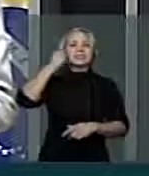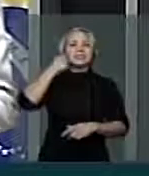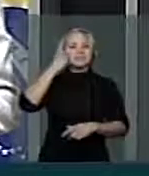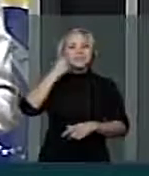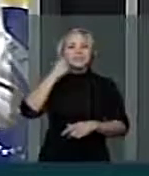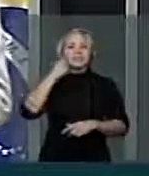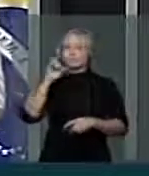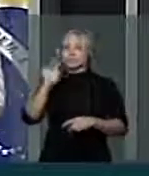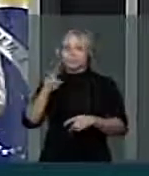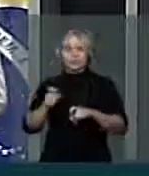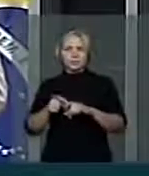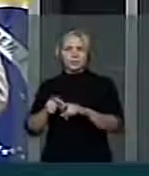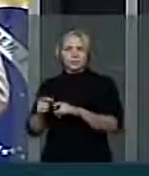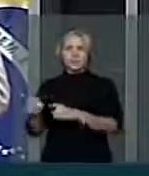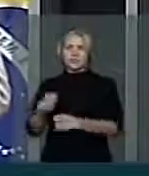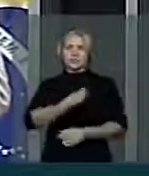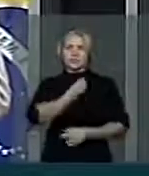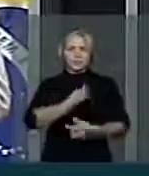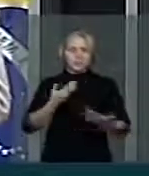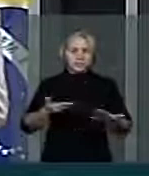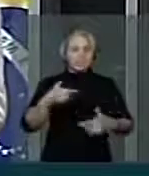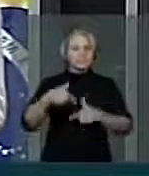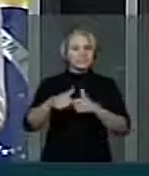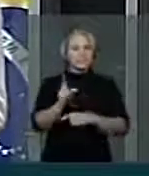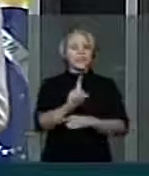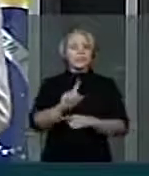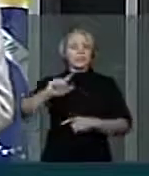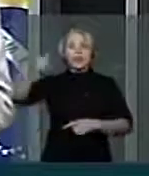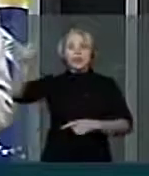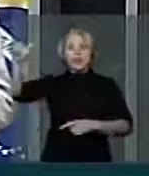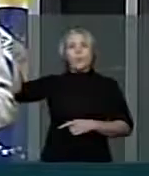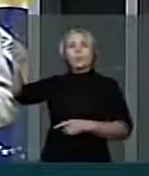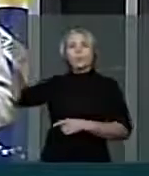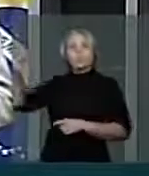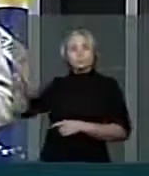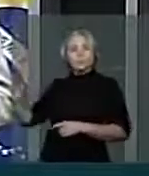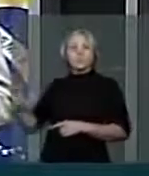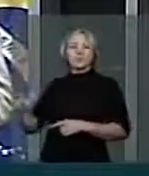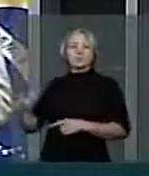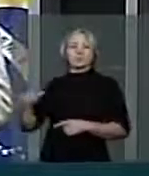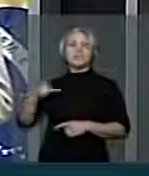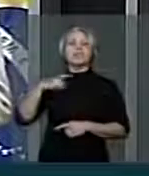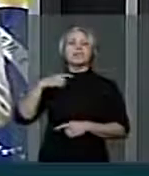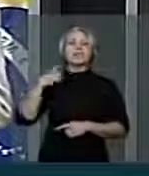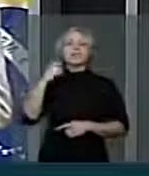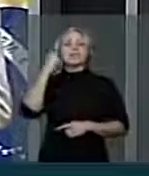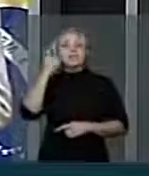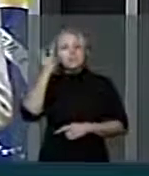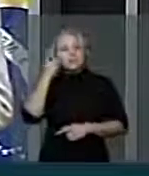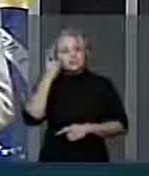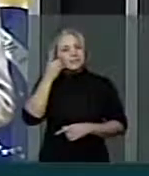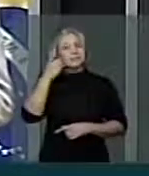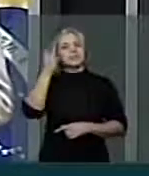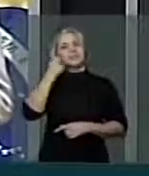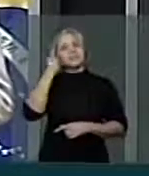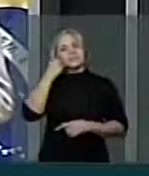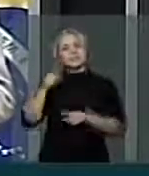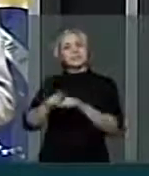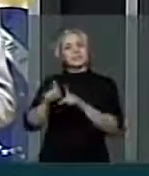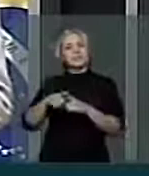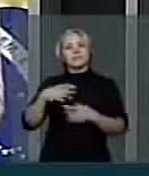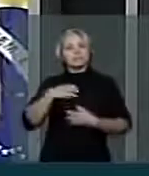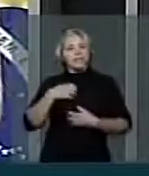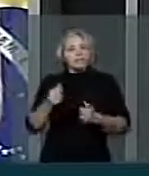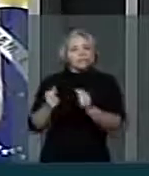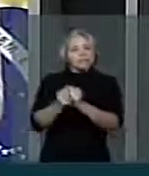os médicos que aqui compõem a Câmara Federal, mas todos os demais parlamentares irão se solidarizar com as propostas